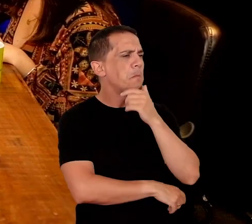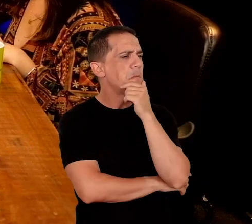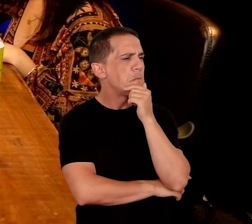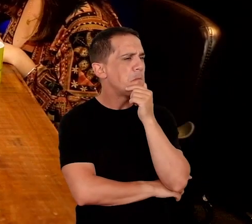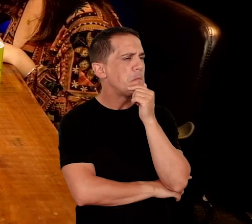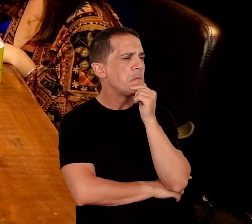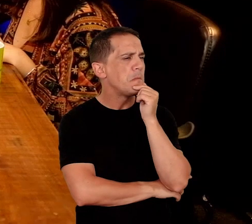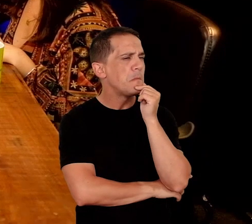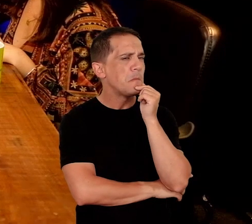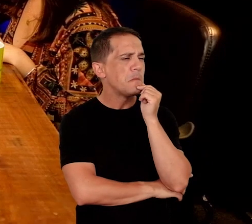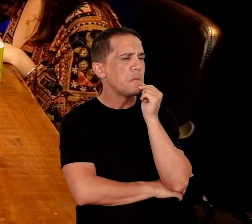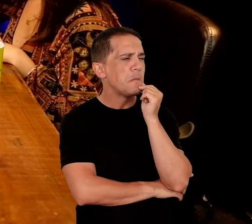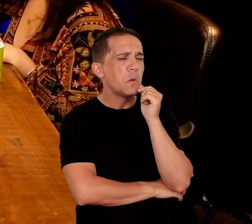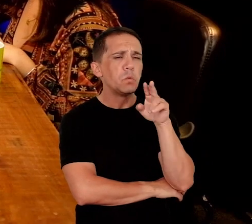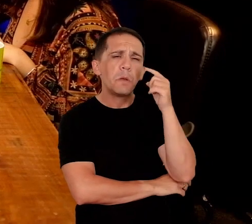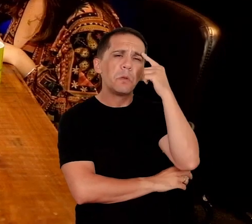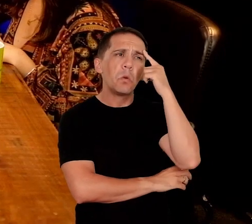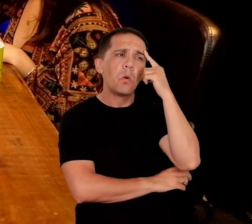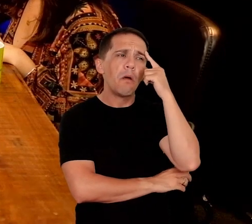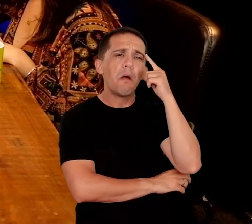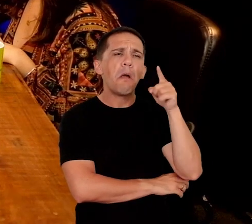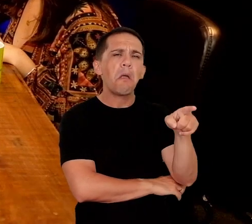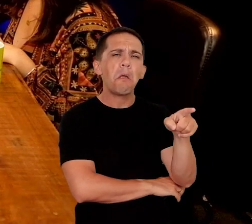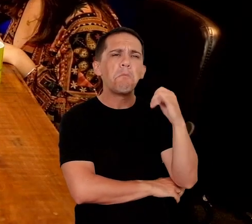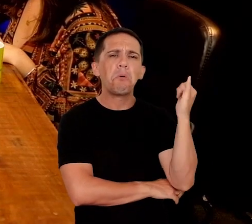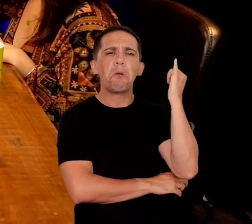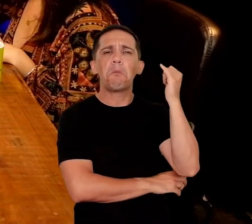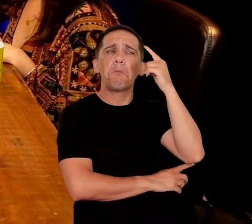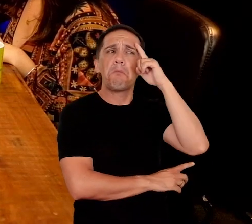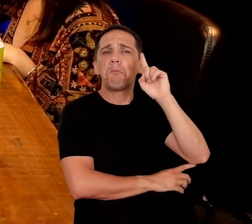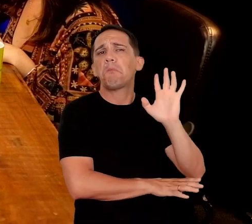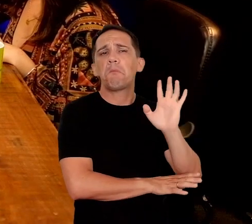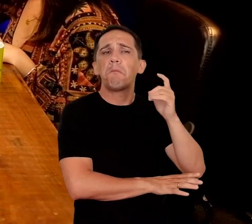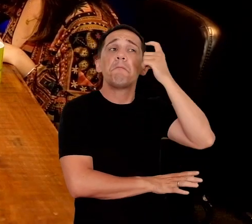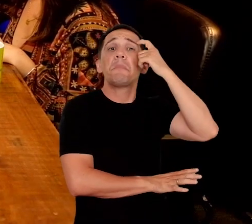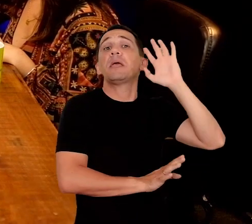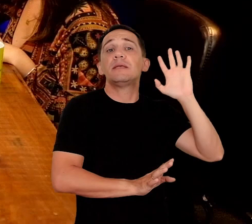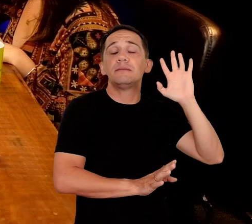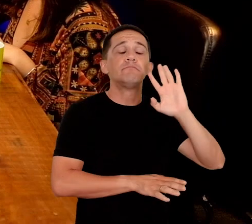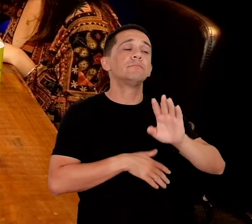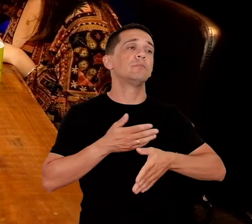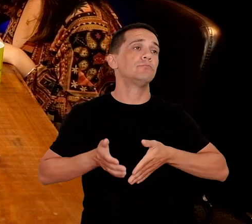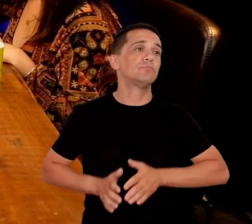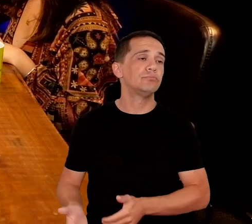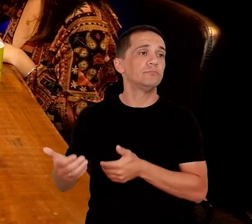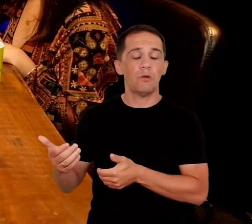normal, né? Porque a gente nunca precisei de Libras, né? Sim. Quando tu tem aquele susto, mas meu filho é surdo, e